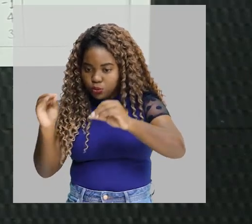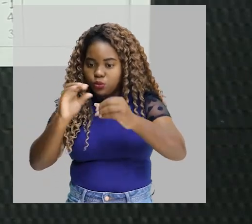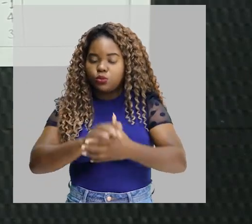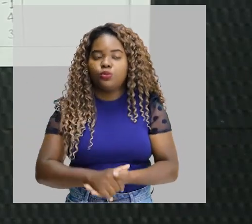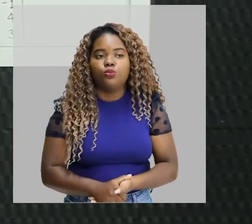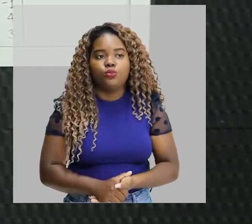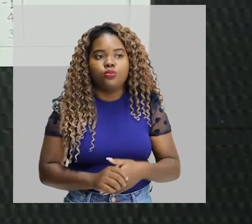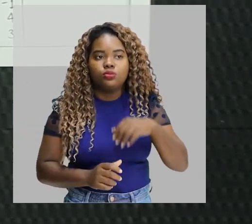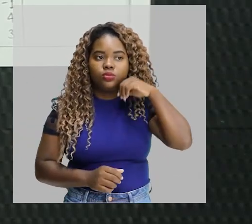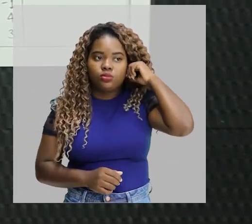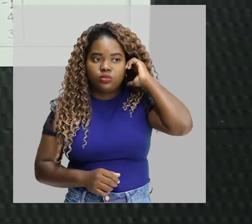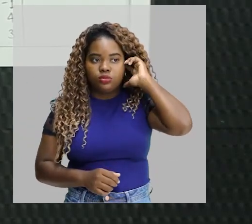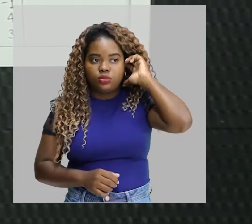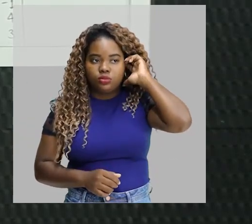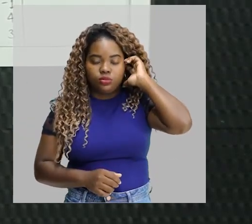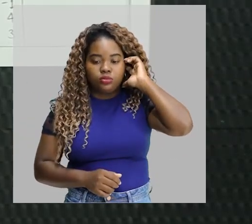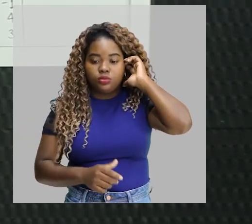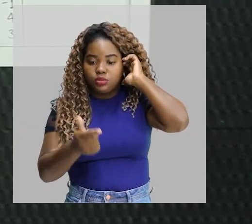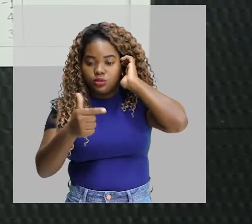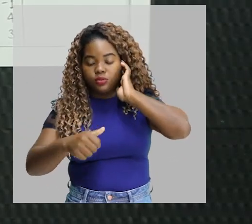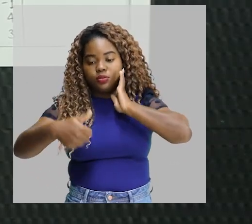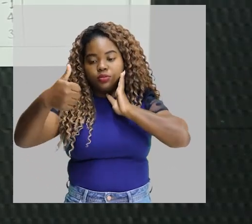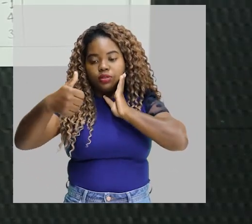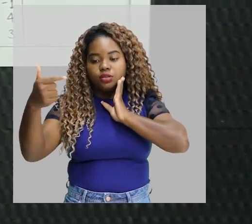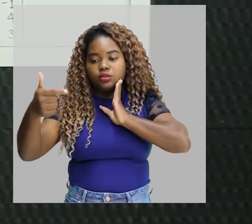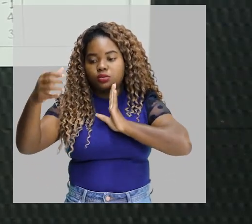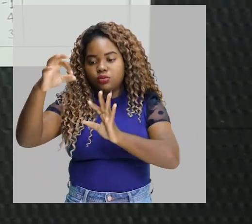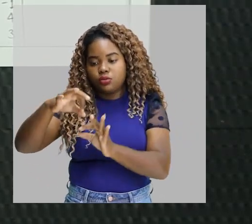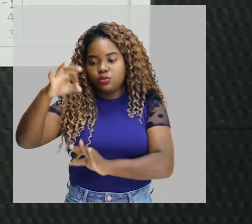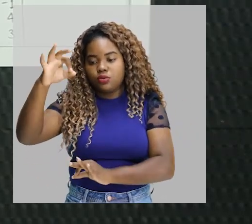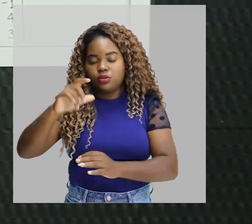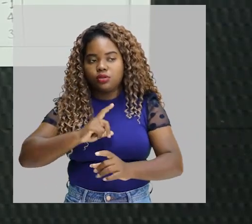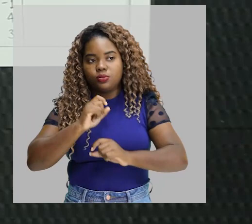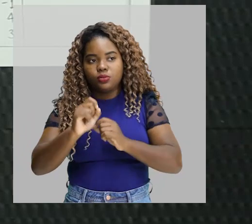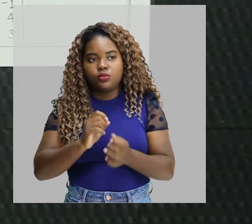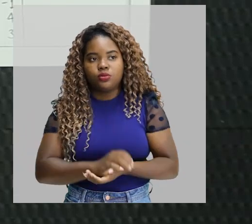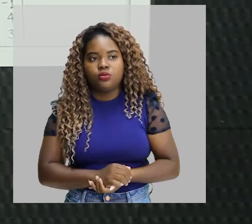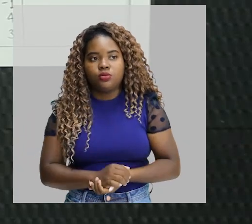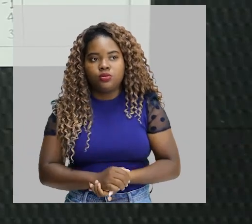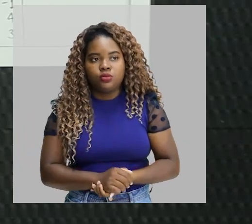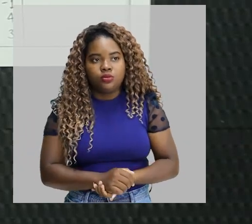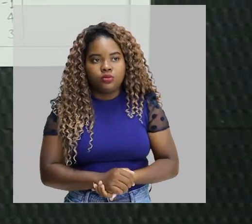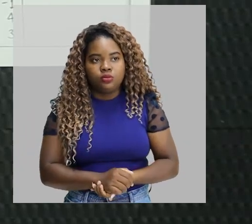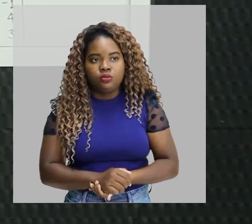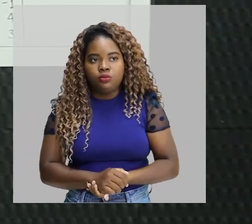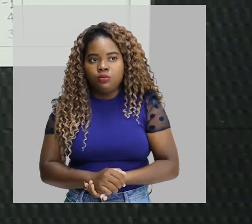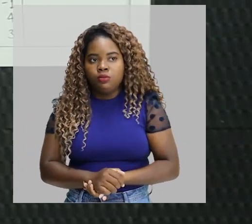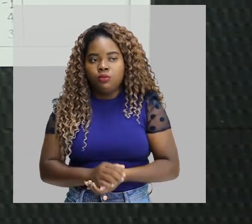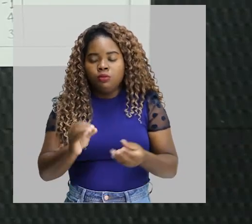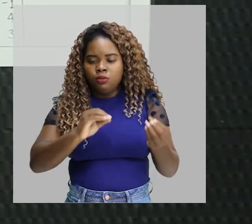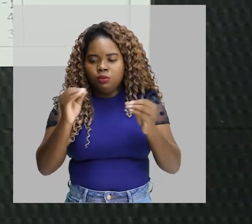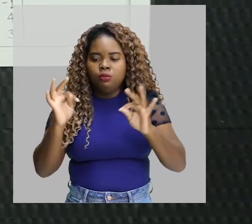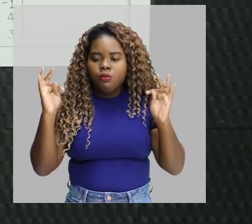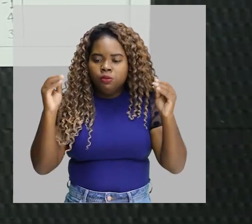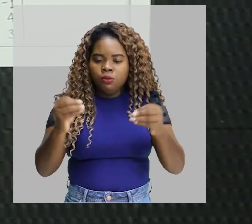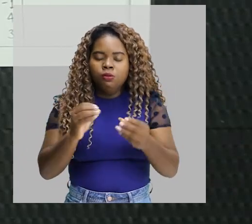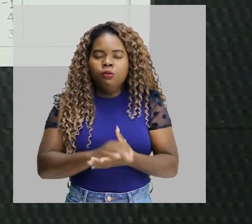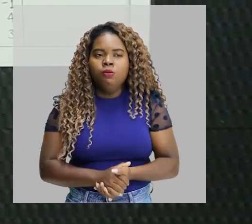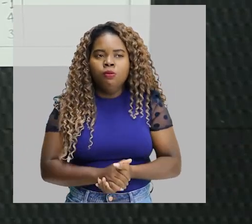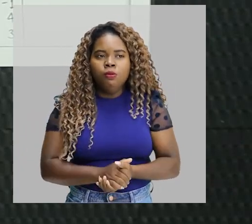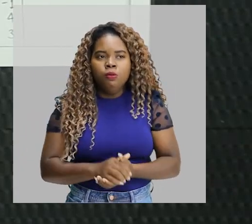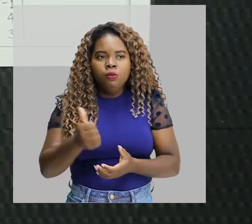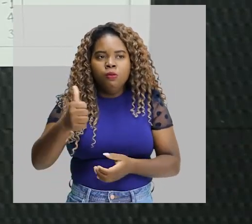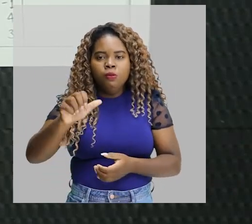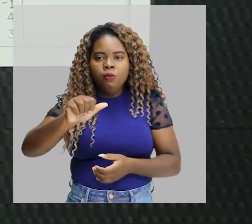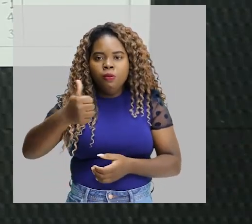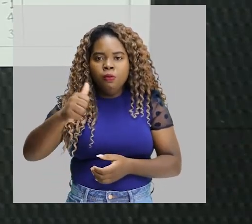repeti a primeira e a segunda coluna nós temos a seguinte Matriz Então vamos escrever aqui novamente